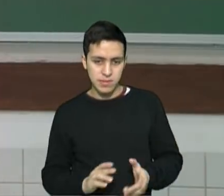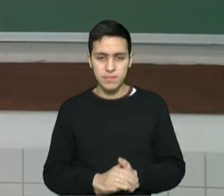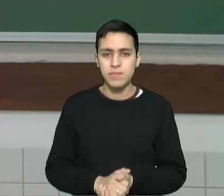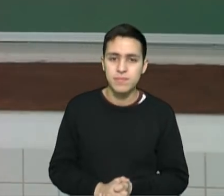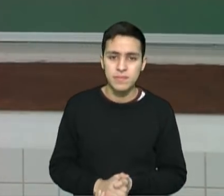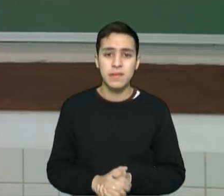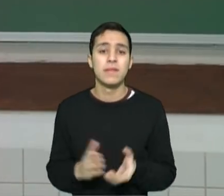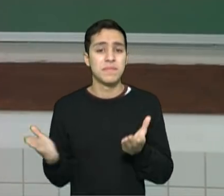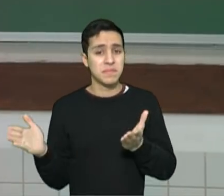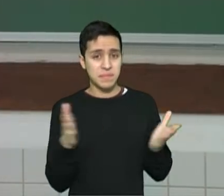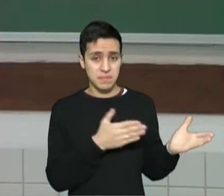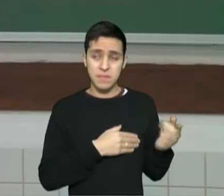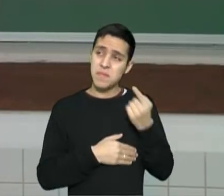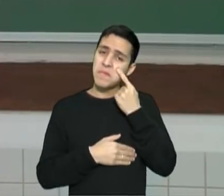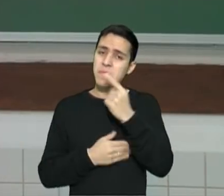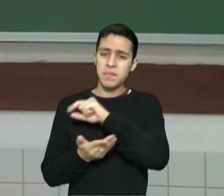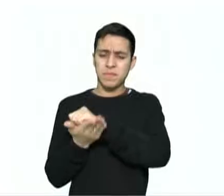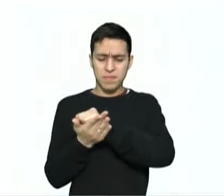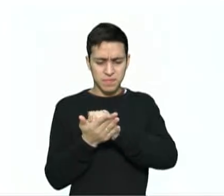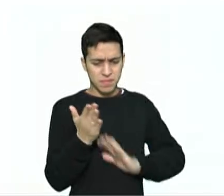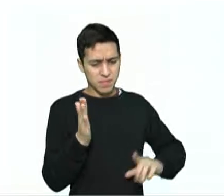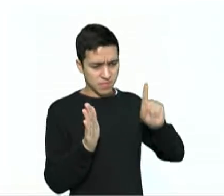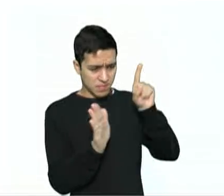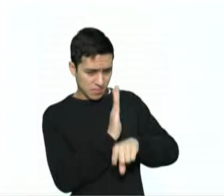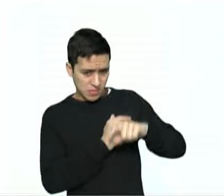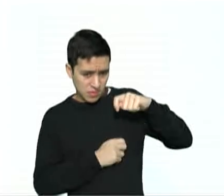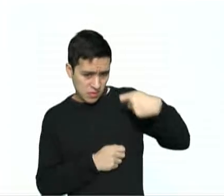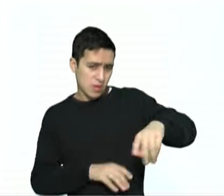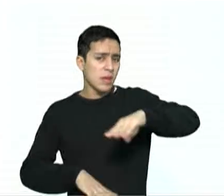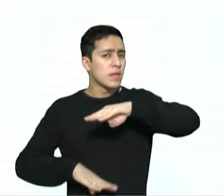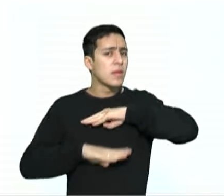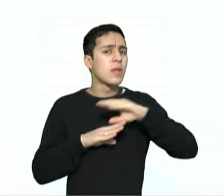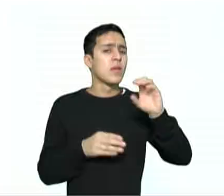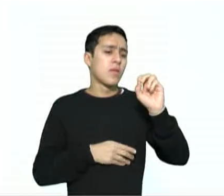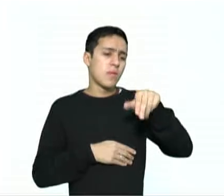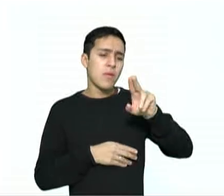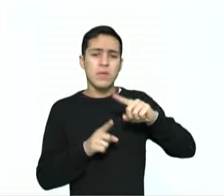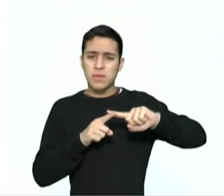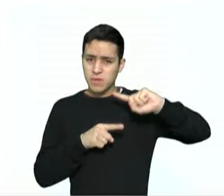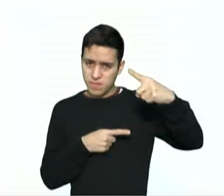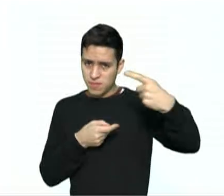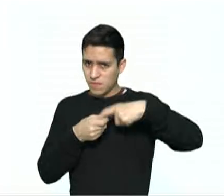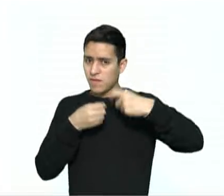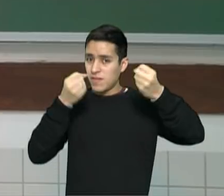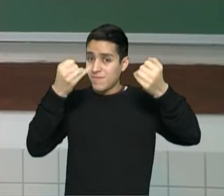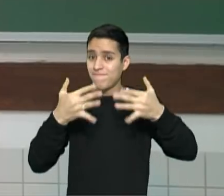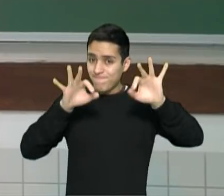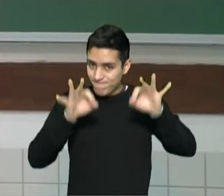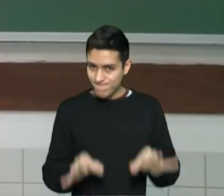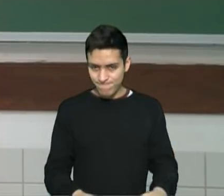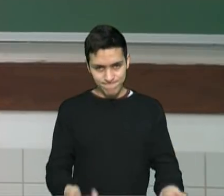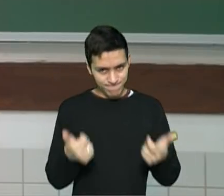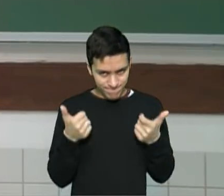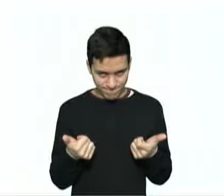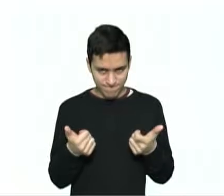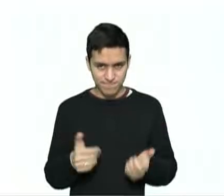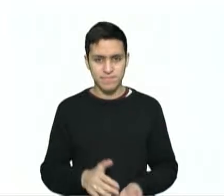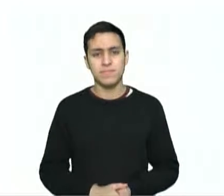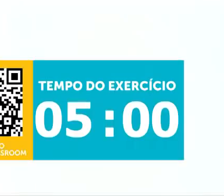esse exercício aí, pessoal, falando sobre a situação da ONU. Na sequência, a gente volta e explica direitinho aí. Façam lá.